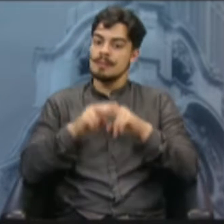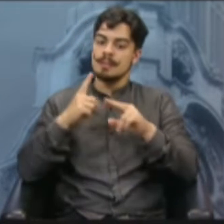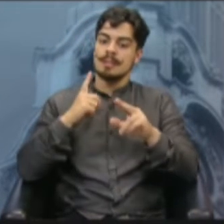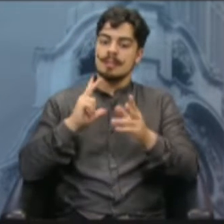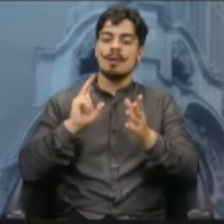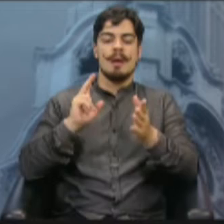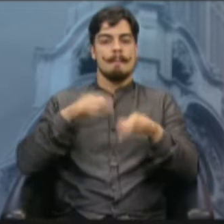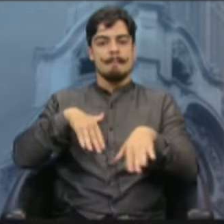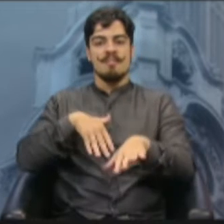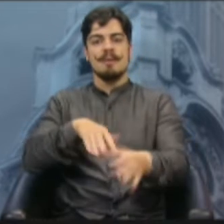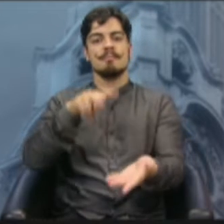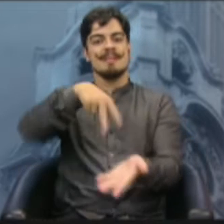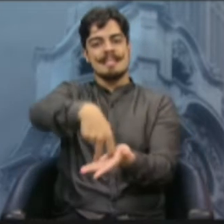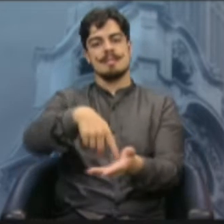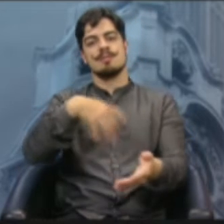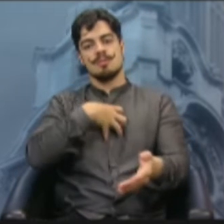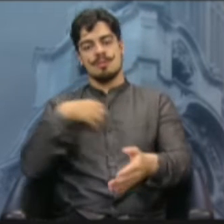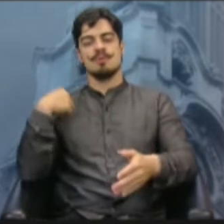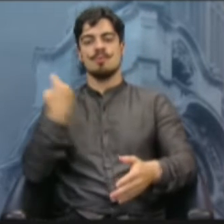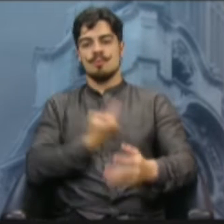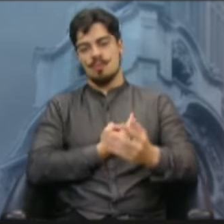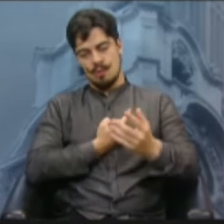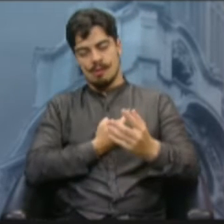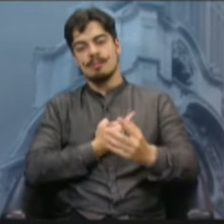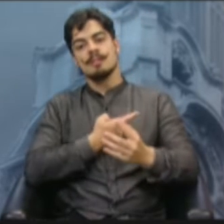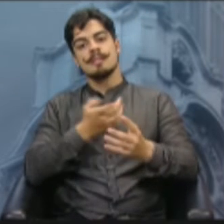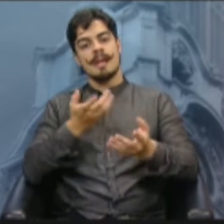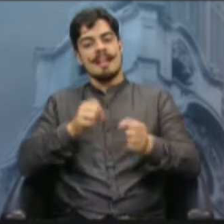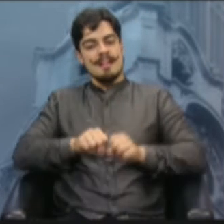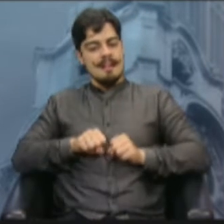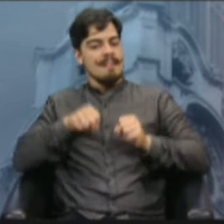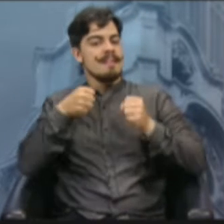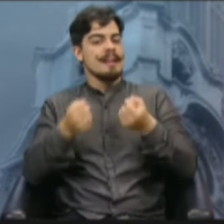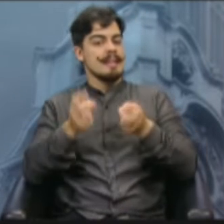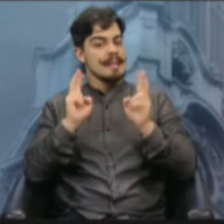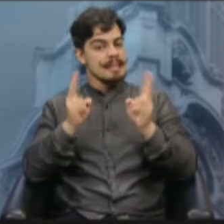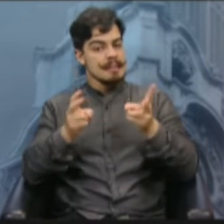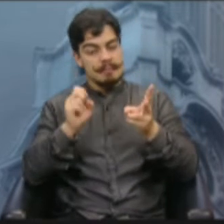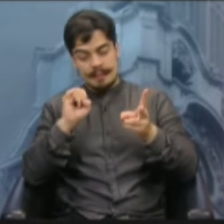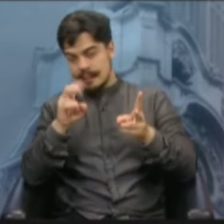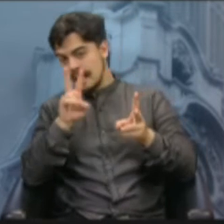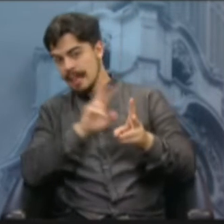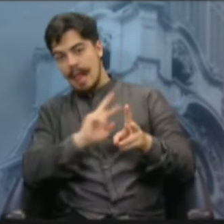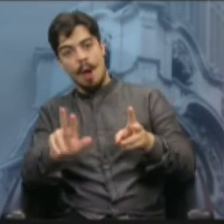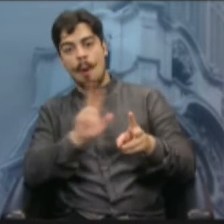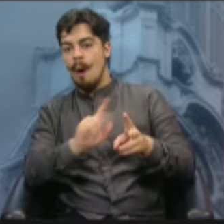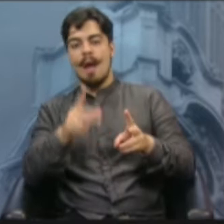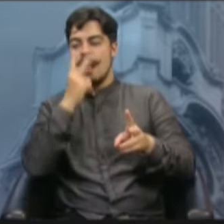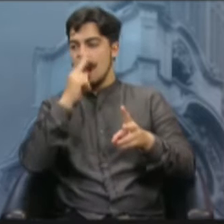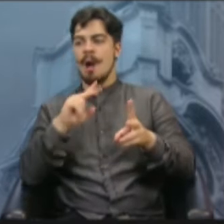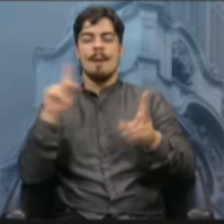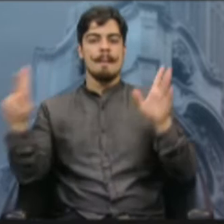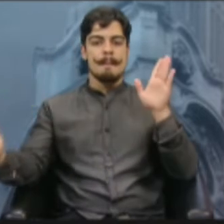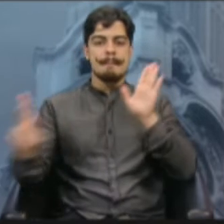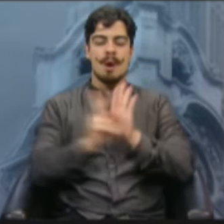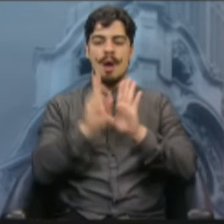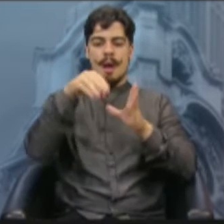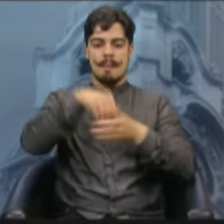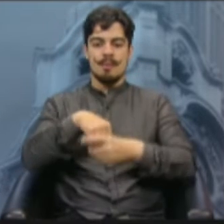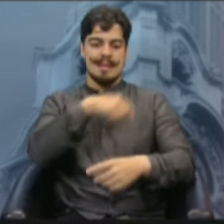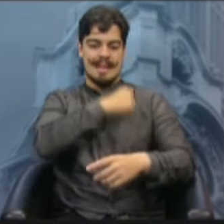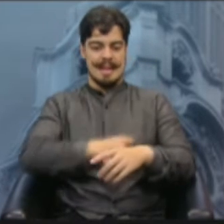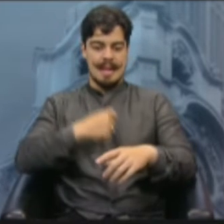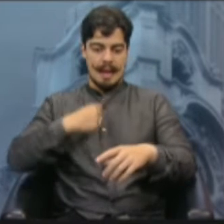do movimento Grêmio de Todos, um movimento que defende os interesses, mesmo que não sendo propriamente o